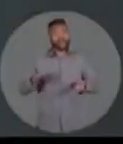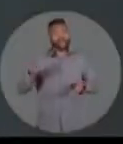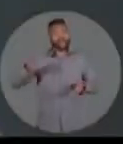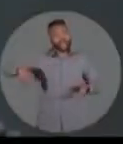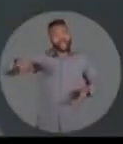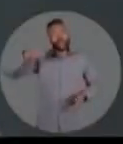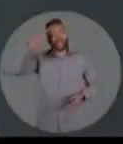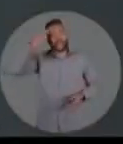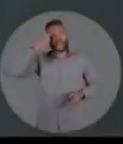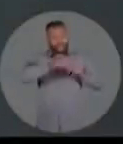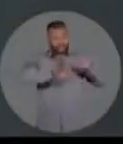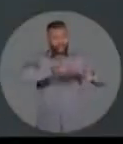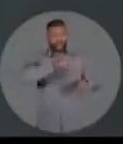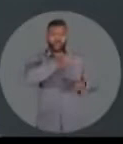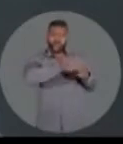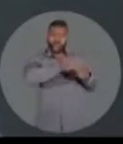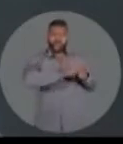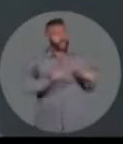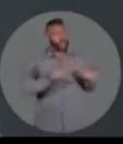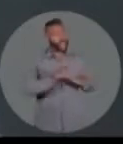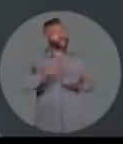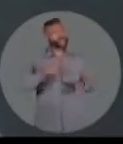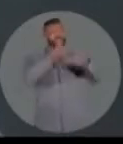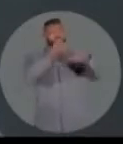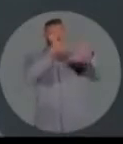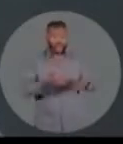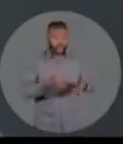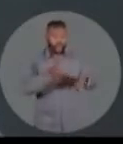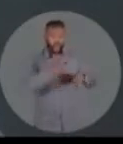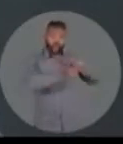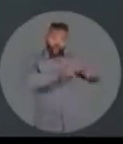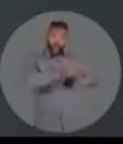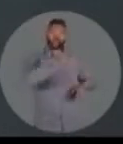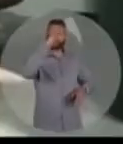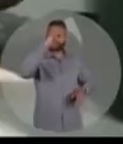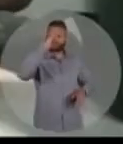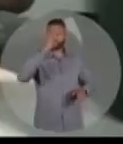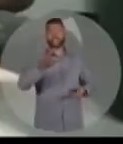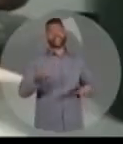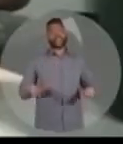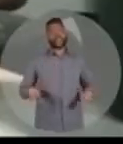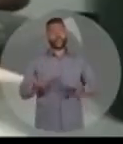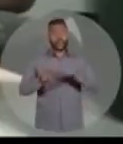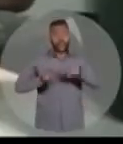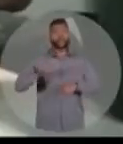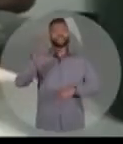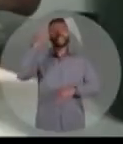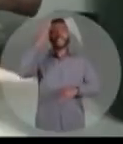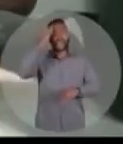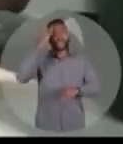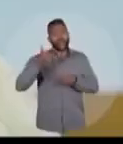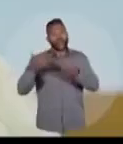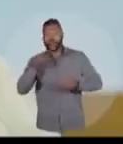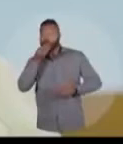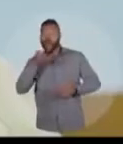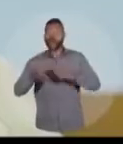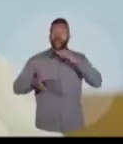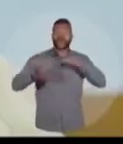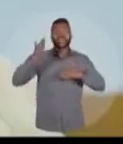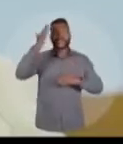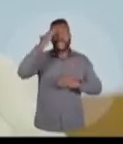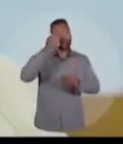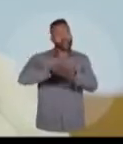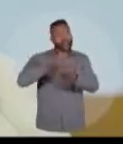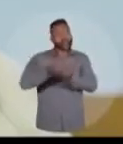acham que o povo é o problema. Eu continuo afirmando que o povo é a solução. O povo sabe que é bom, que é ruim, que está